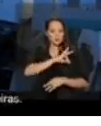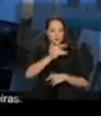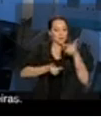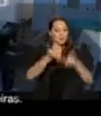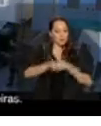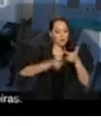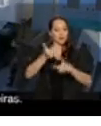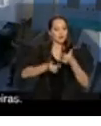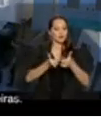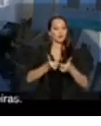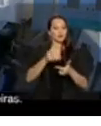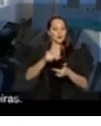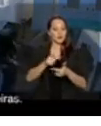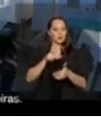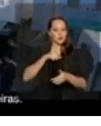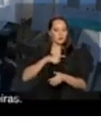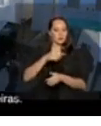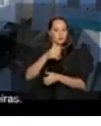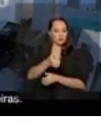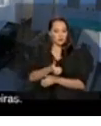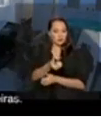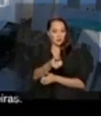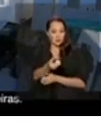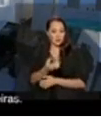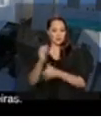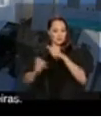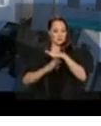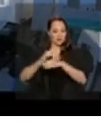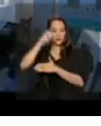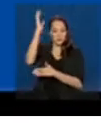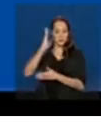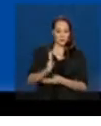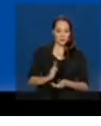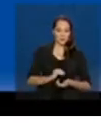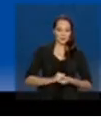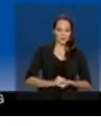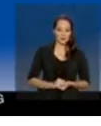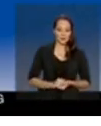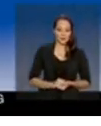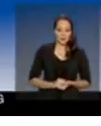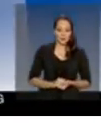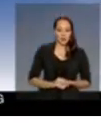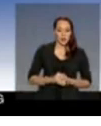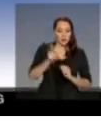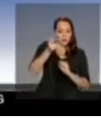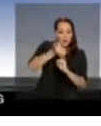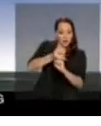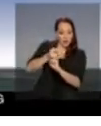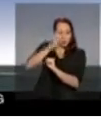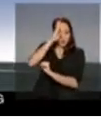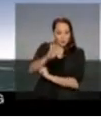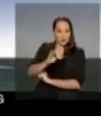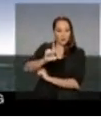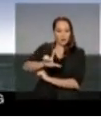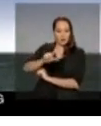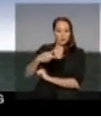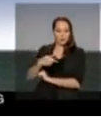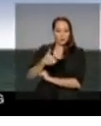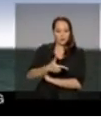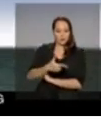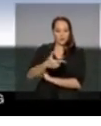indiretos, envolvendo 160 empresas brasileiras. O radar primário,